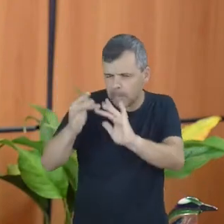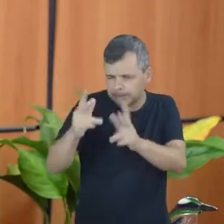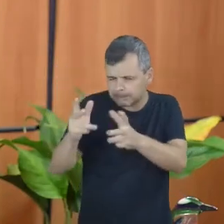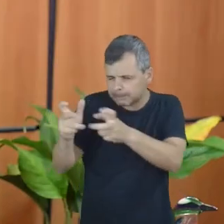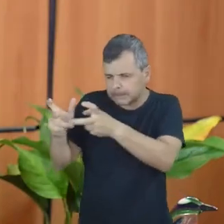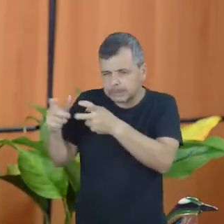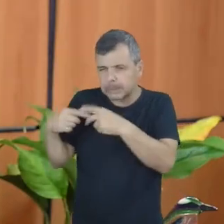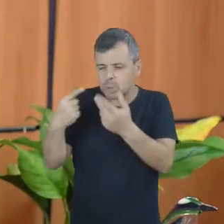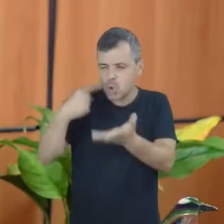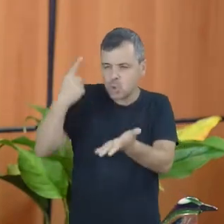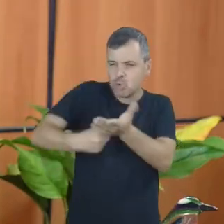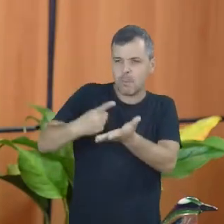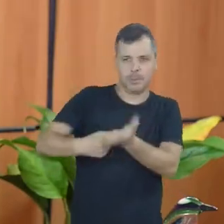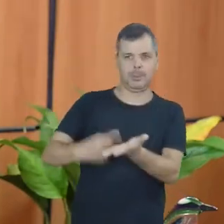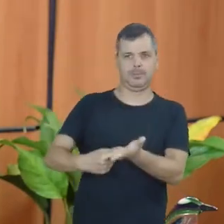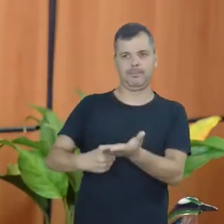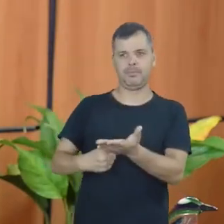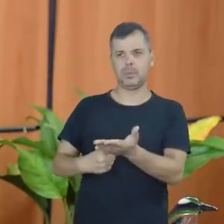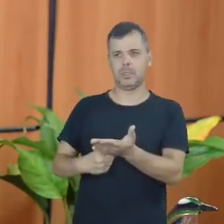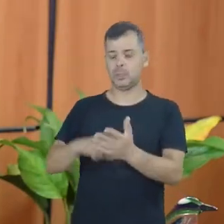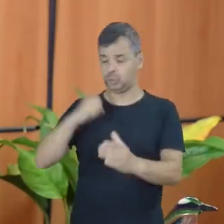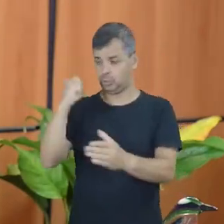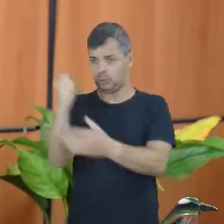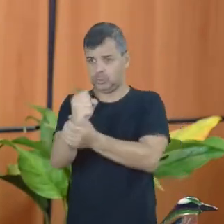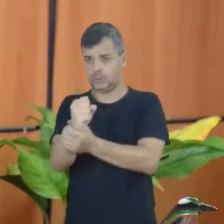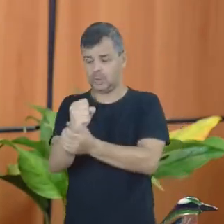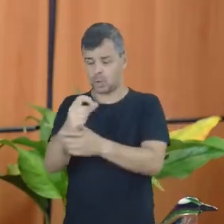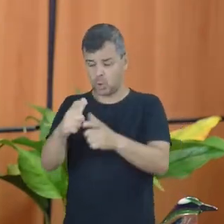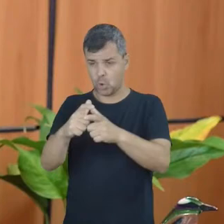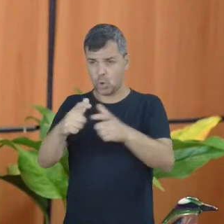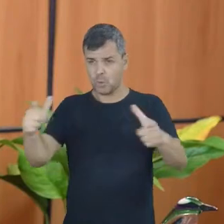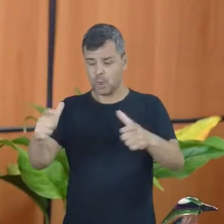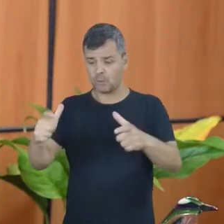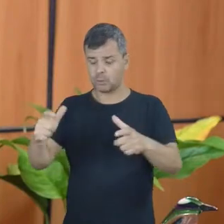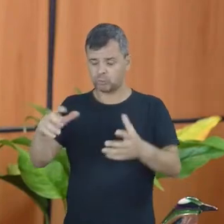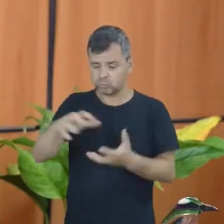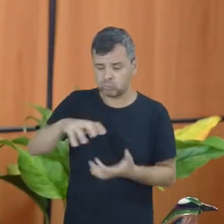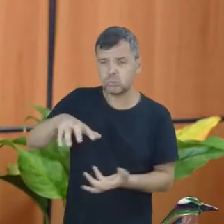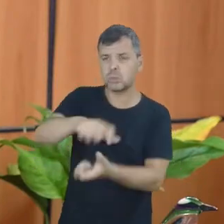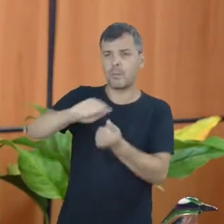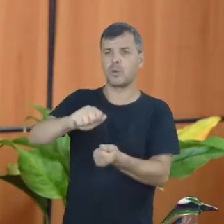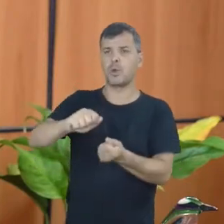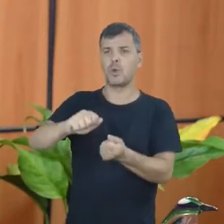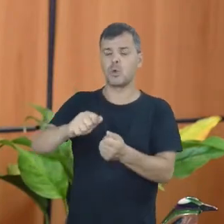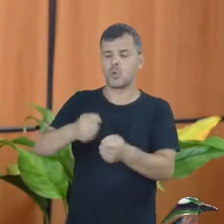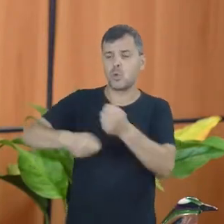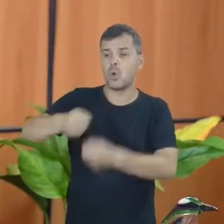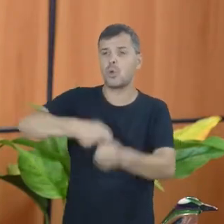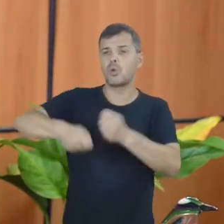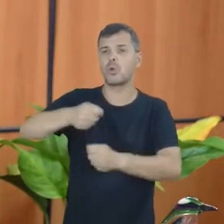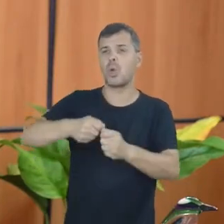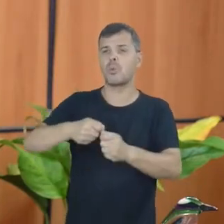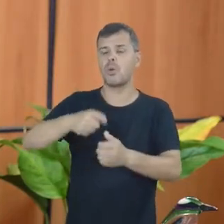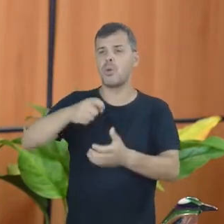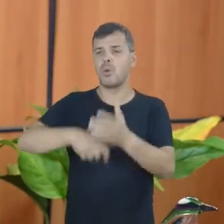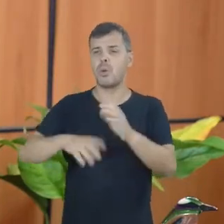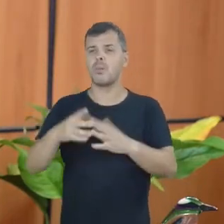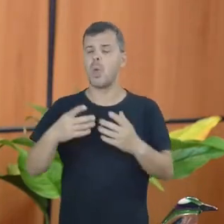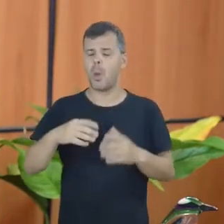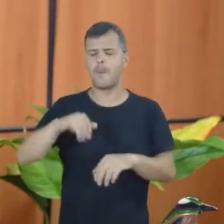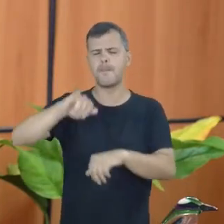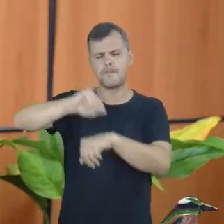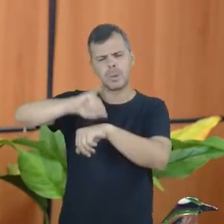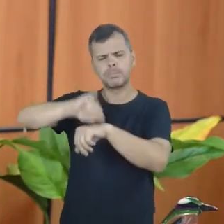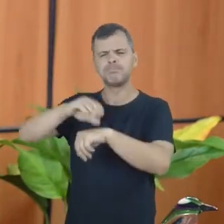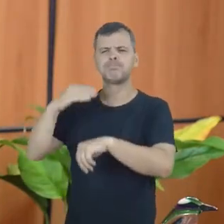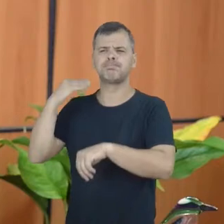muito comprometido de garantir um crescimento sustentável controlando a inflação. Então o Banco Central se preocupa,